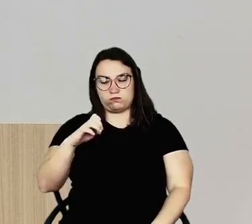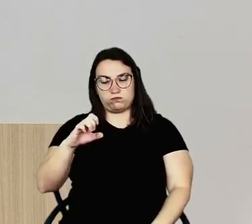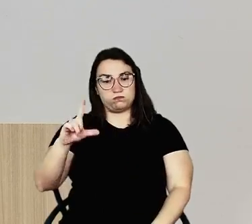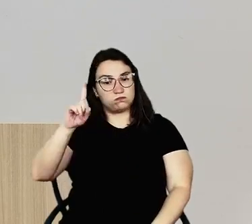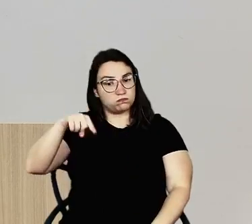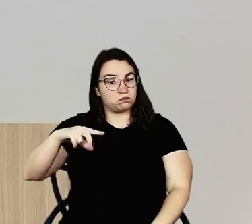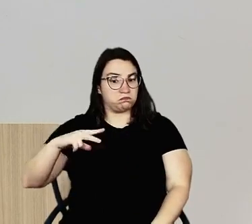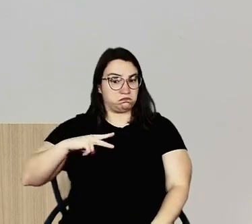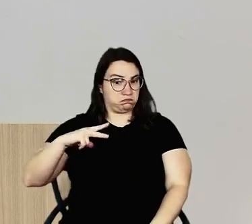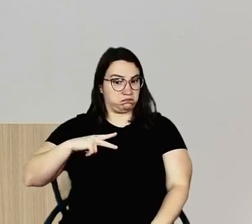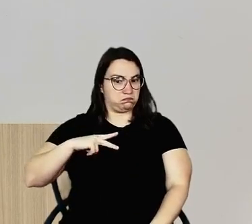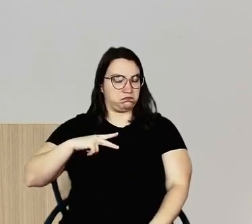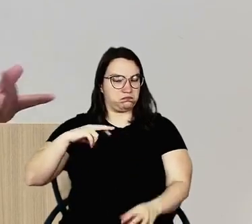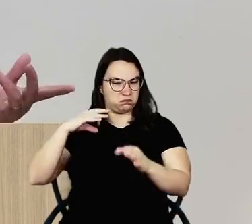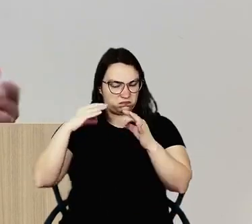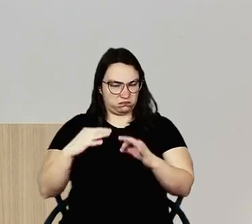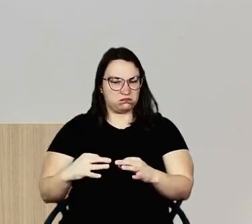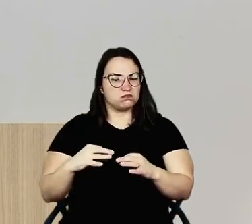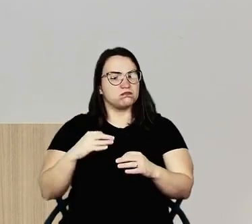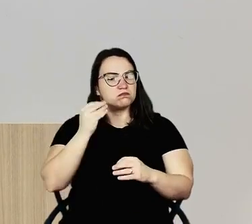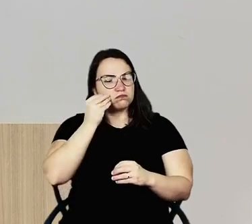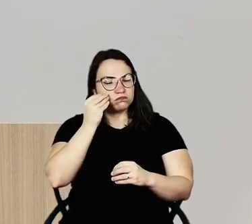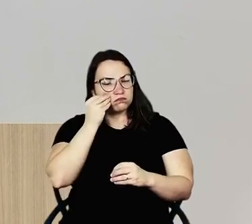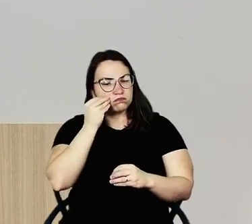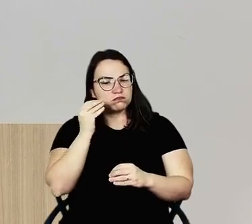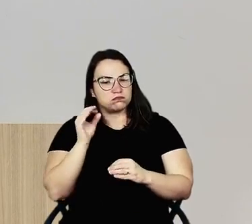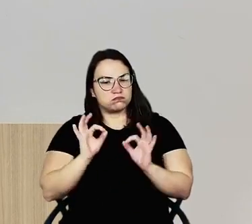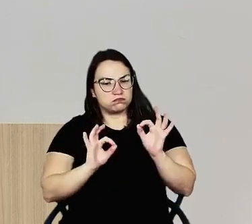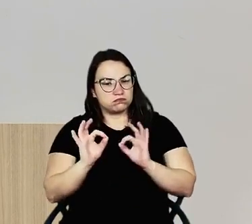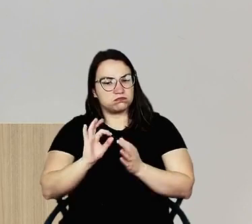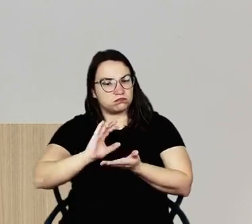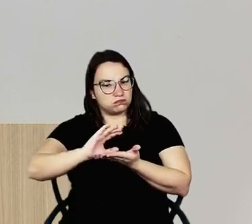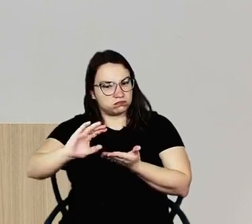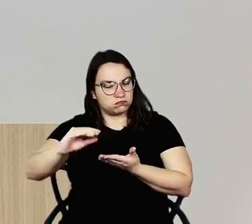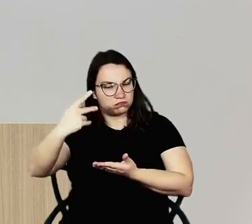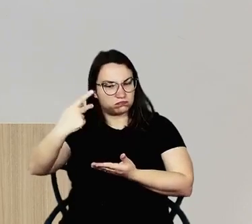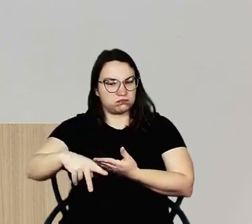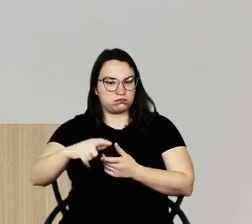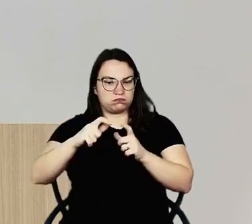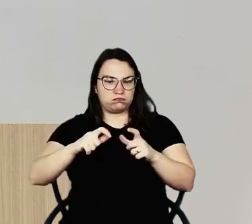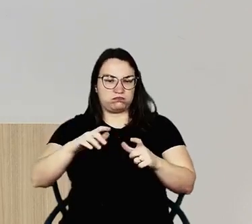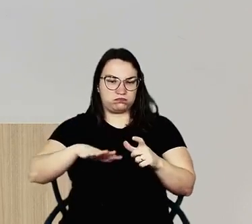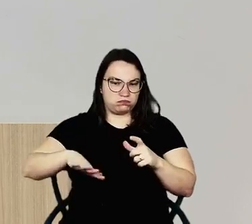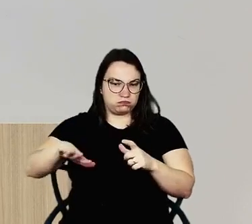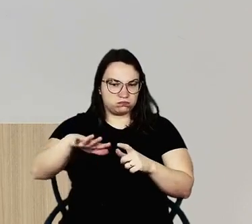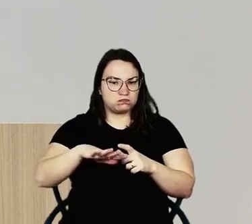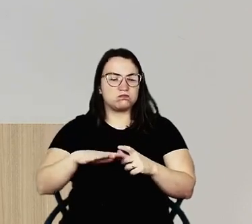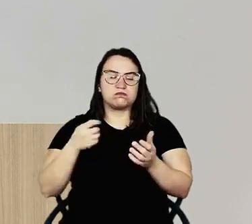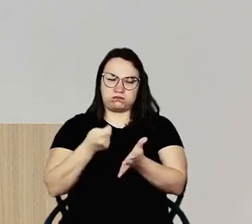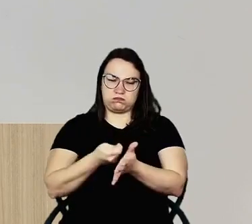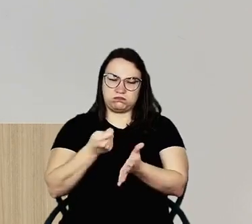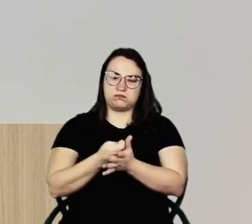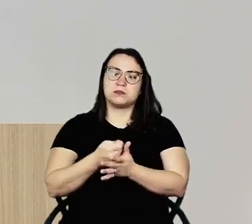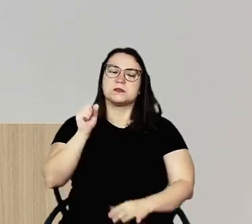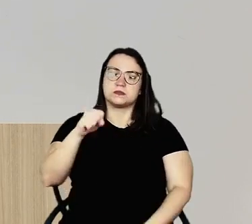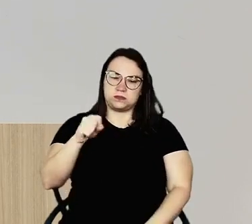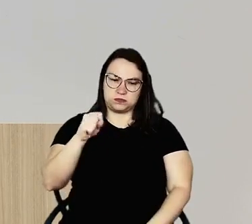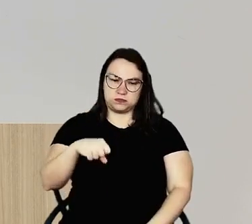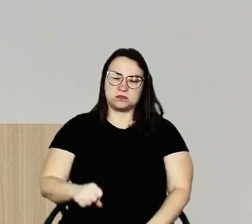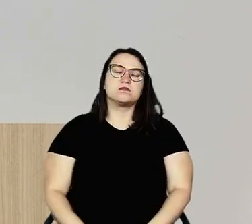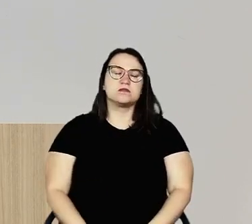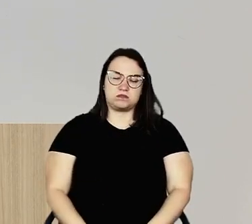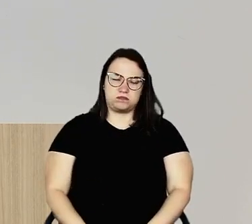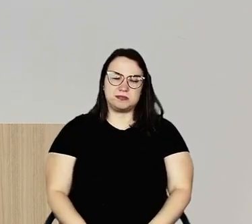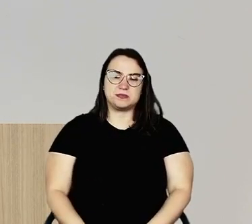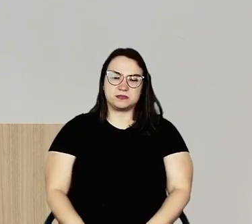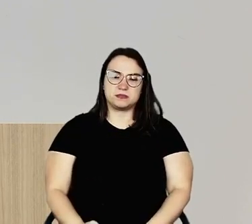isso provocar eles ver o que que eles têm de investimentos aqui para nossa região acho que nós temos que cobrar sim olhar aqui pro nosso pro